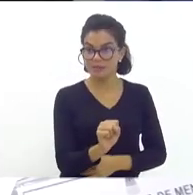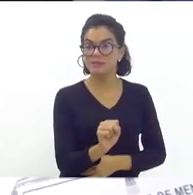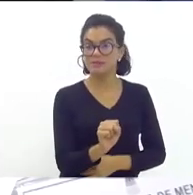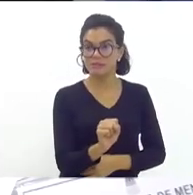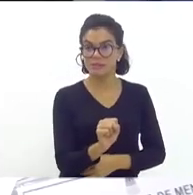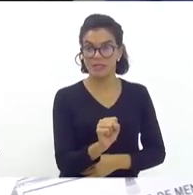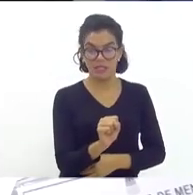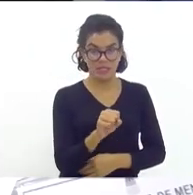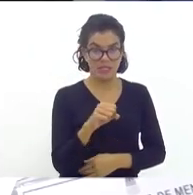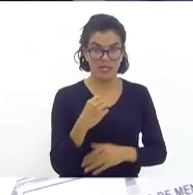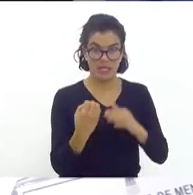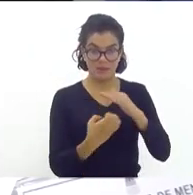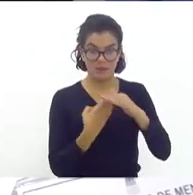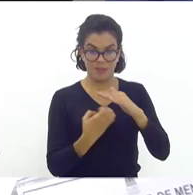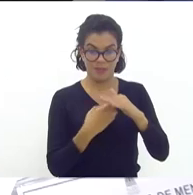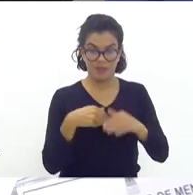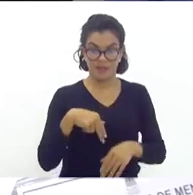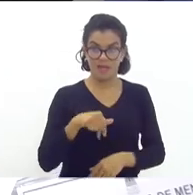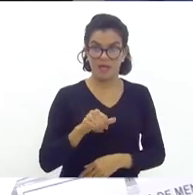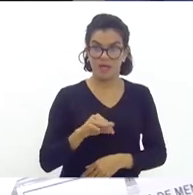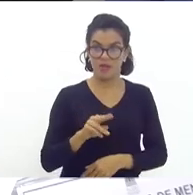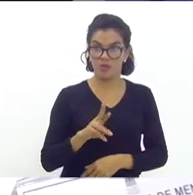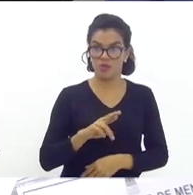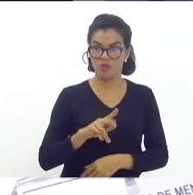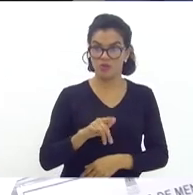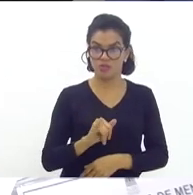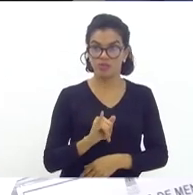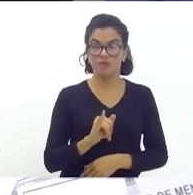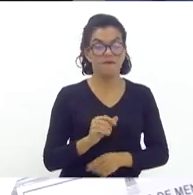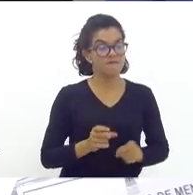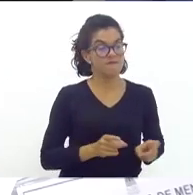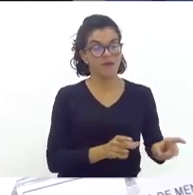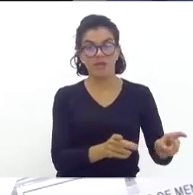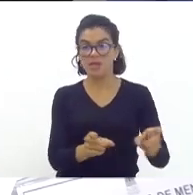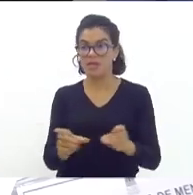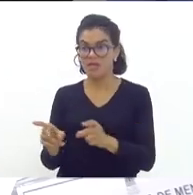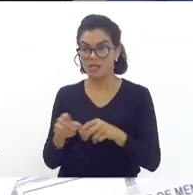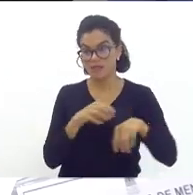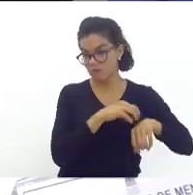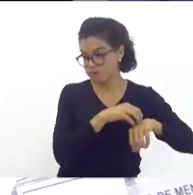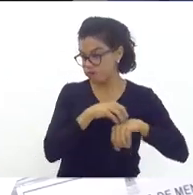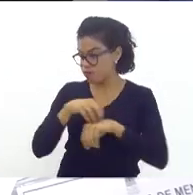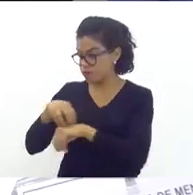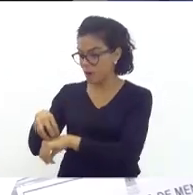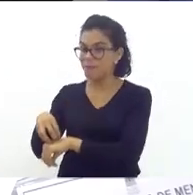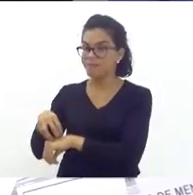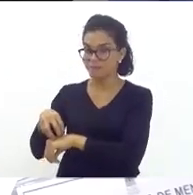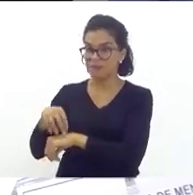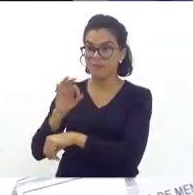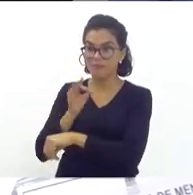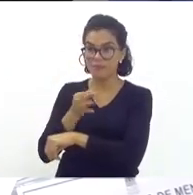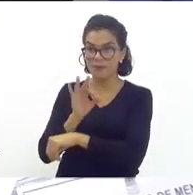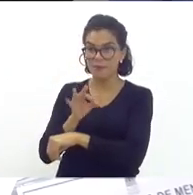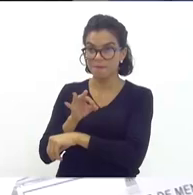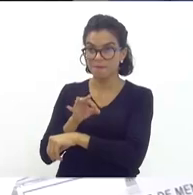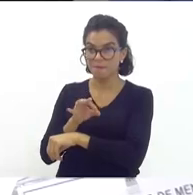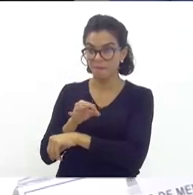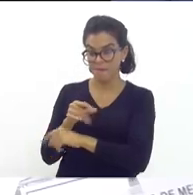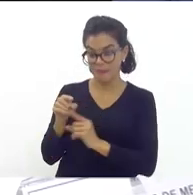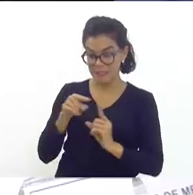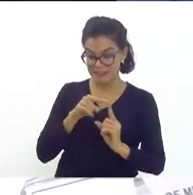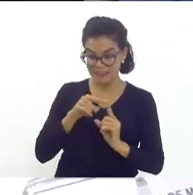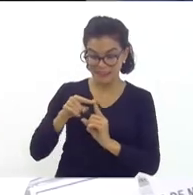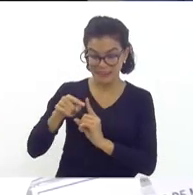compra o gás Danados segue e ele vai vende esse gás transporte vende com outro consumidor nesse tipo